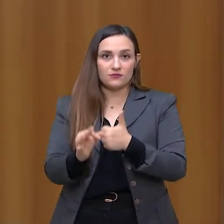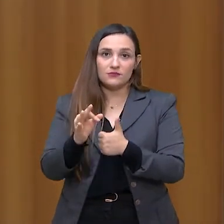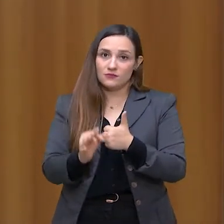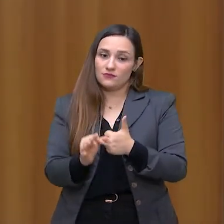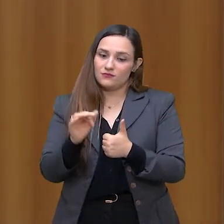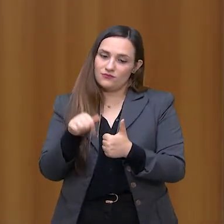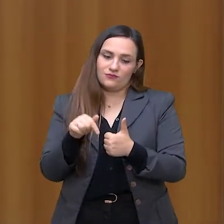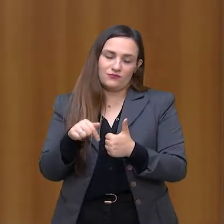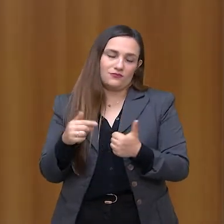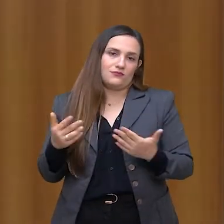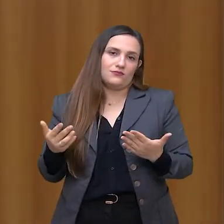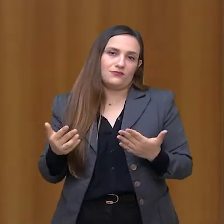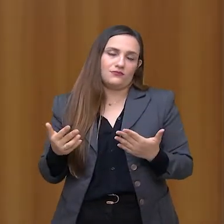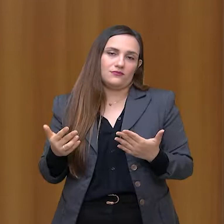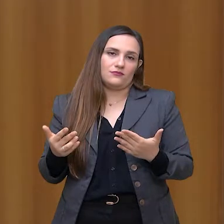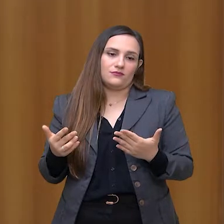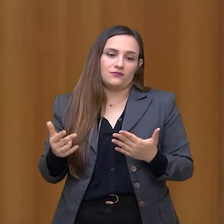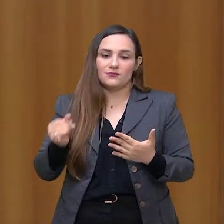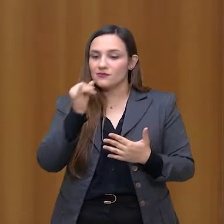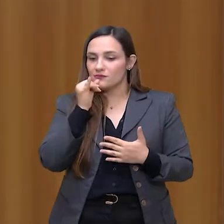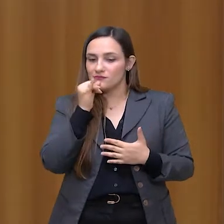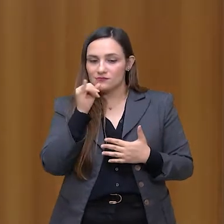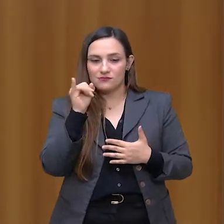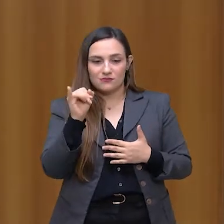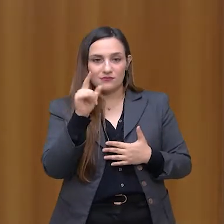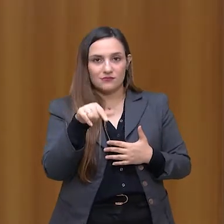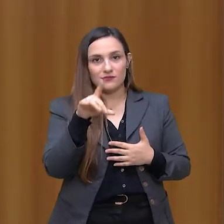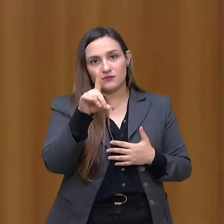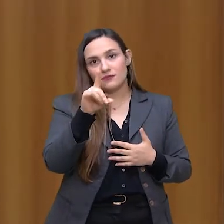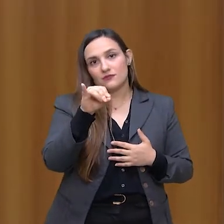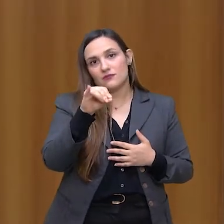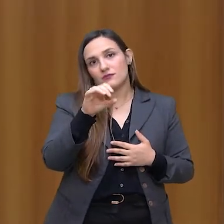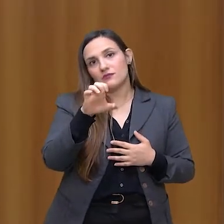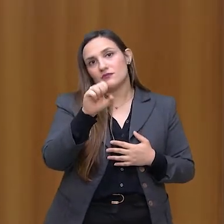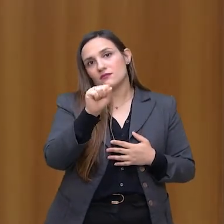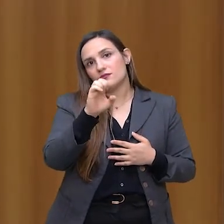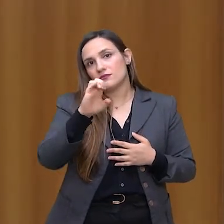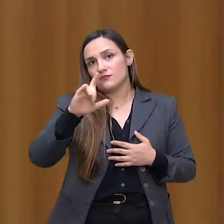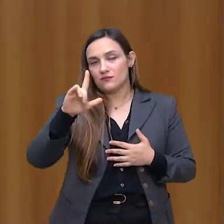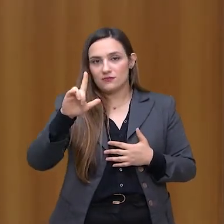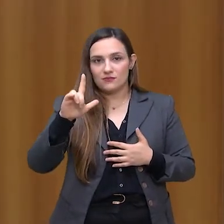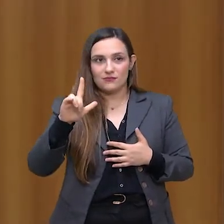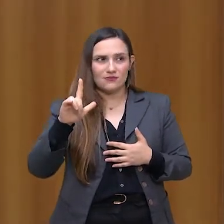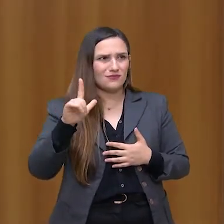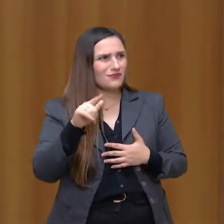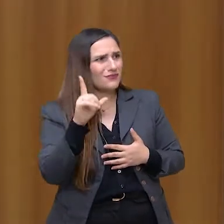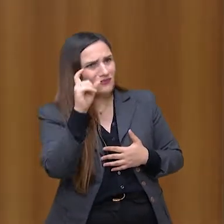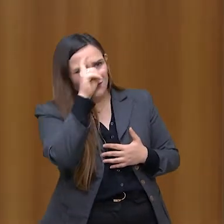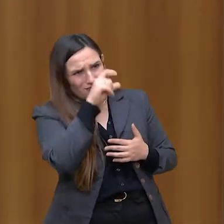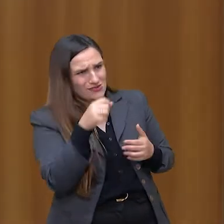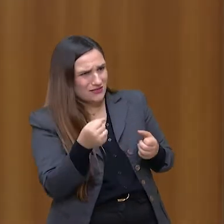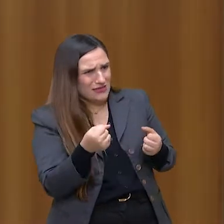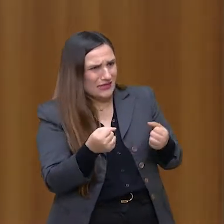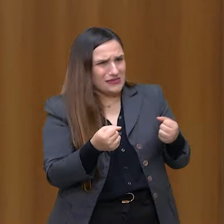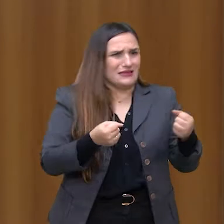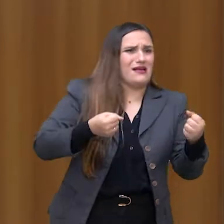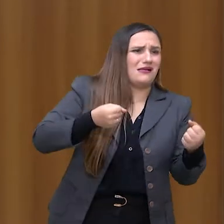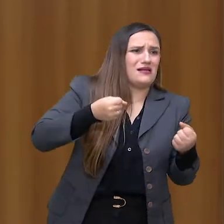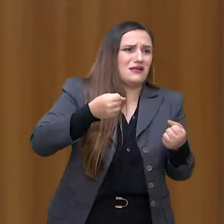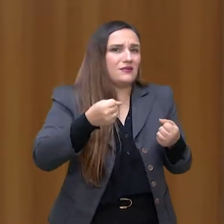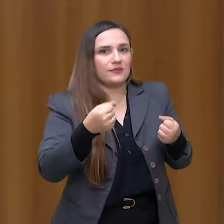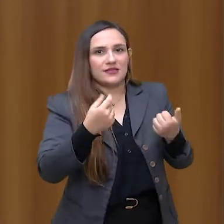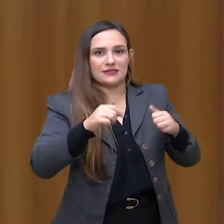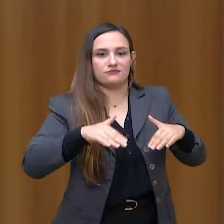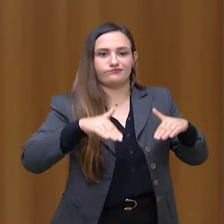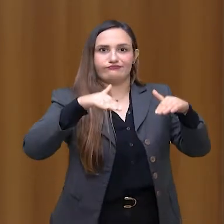se eu preciso de um veículo que acesse locais de difícil acesso, dificilmente eu vou conseguir o elétrico. Então, assim,